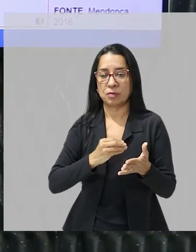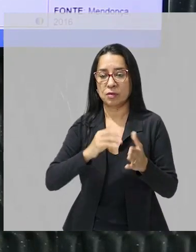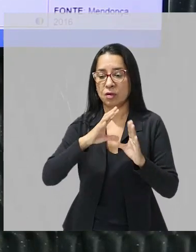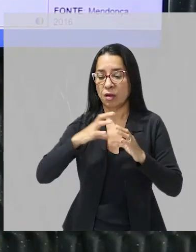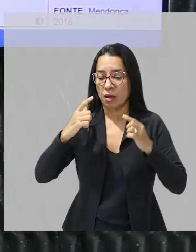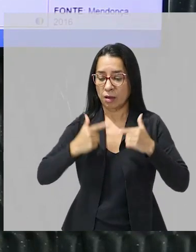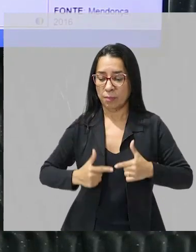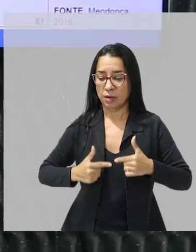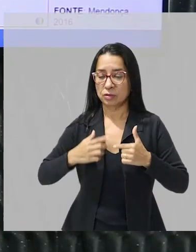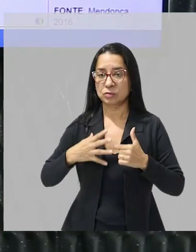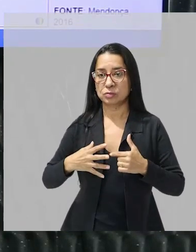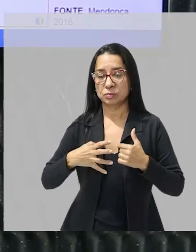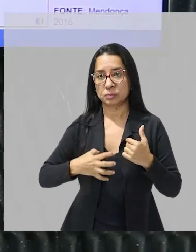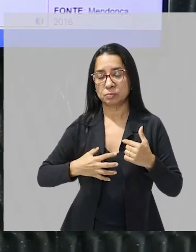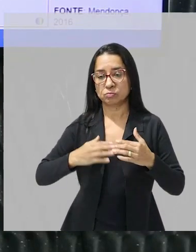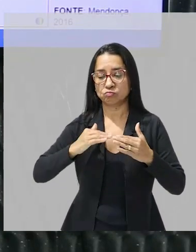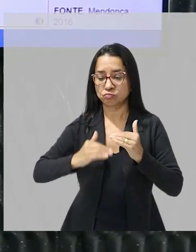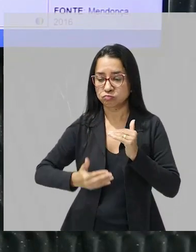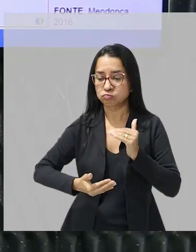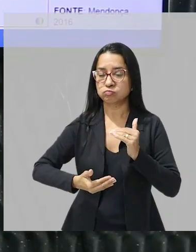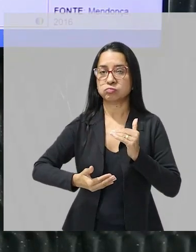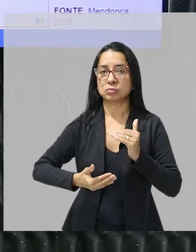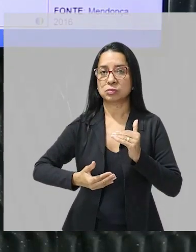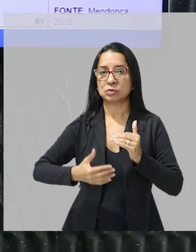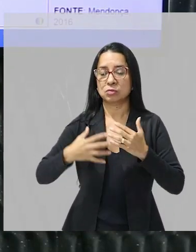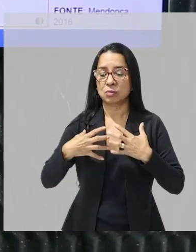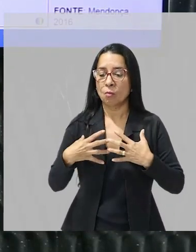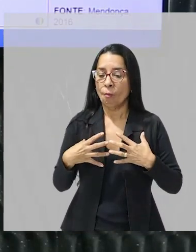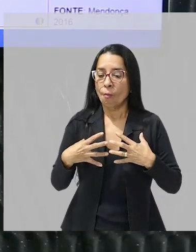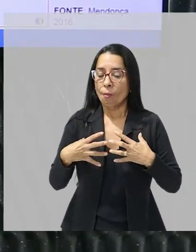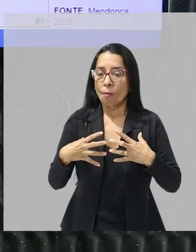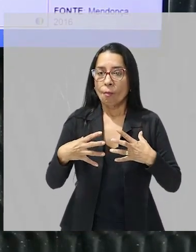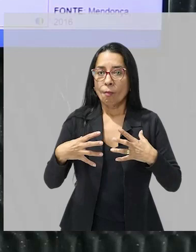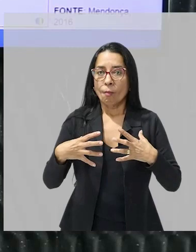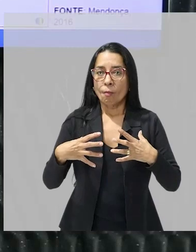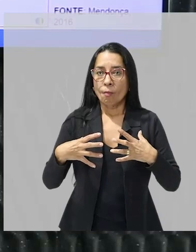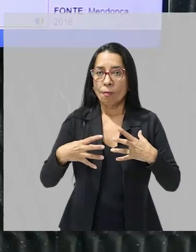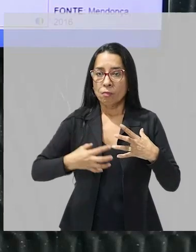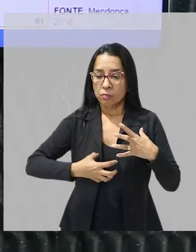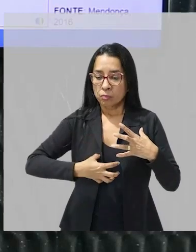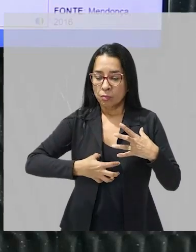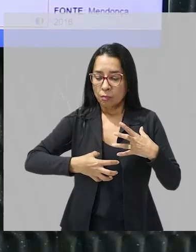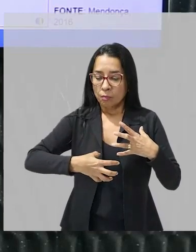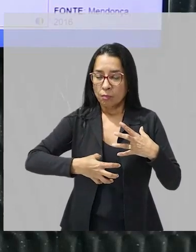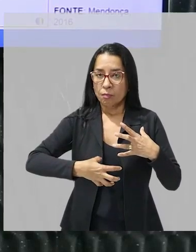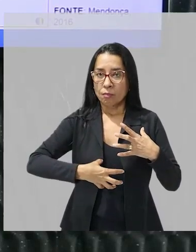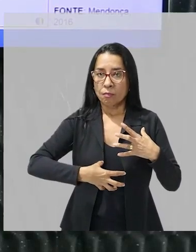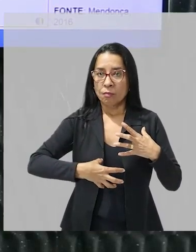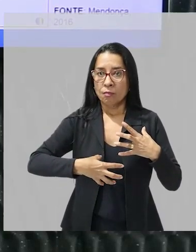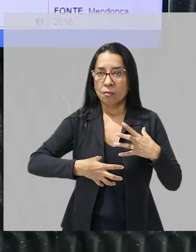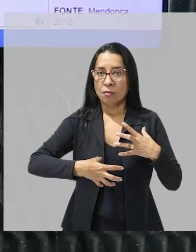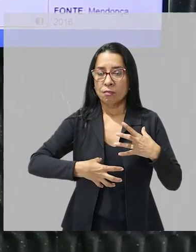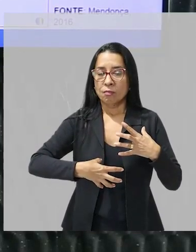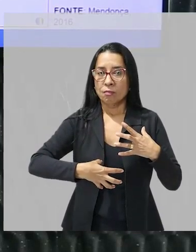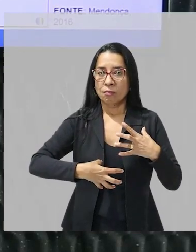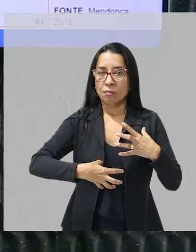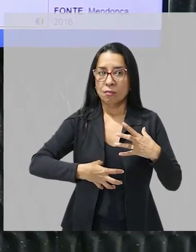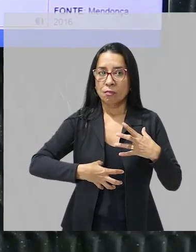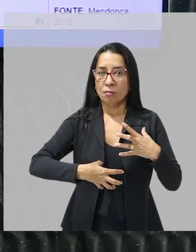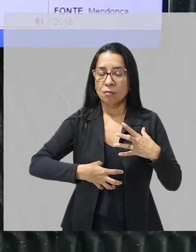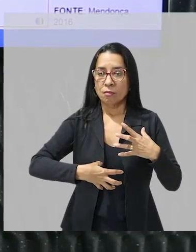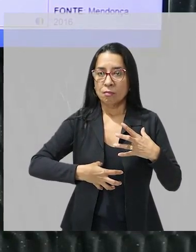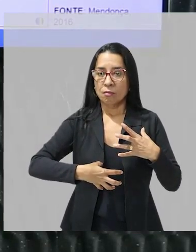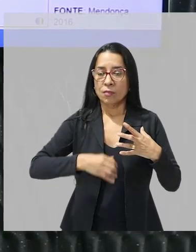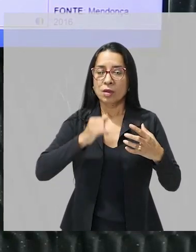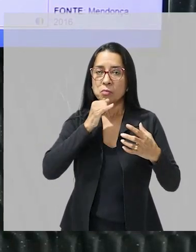Então, quando você enche o peito de ar, o que acontece? Ó, esse diafragma, ele vai se contrair, empurrando,